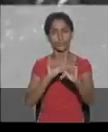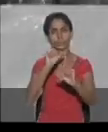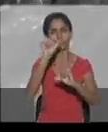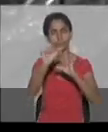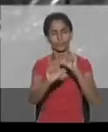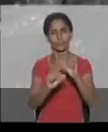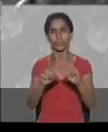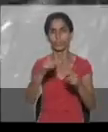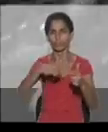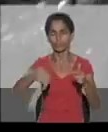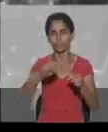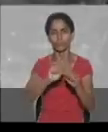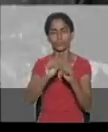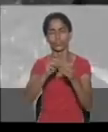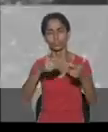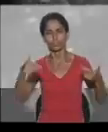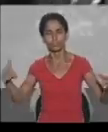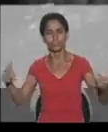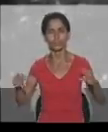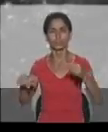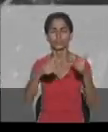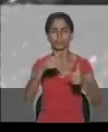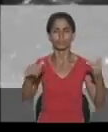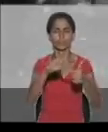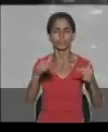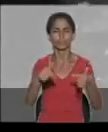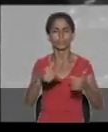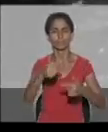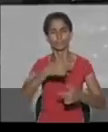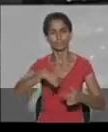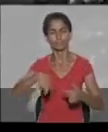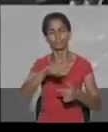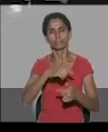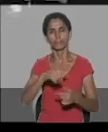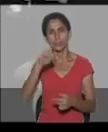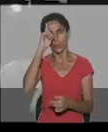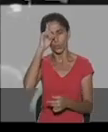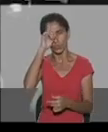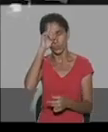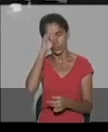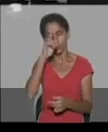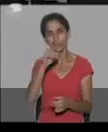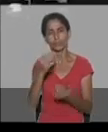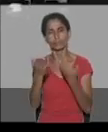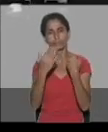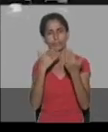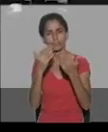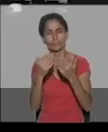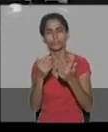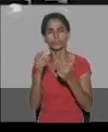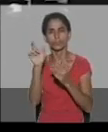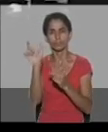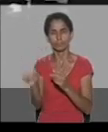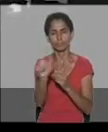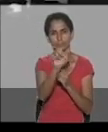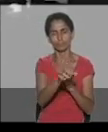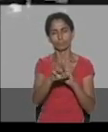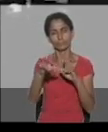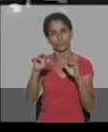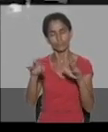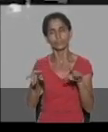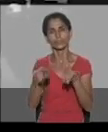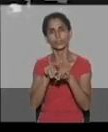nossos fazeres, os nossos trabalhos, as nossas coisas no nosso pequeno cotidiano e dialogar com outras e